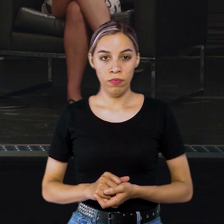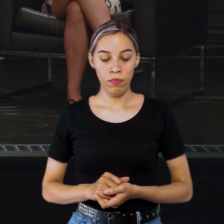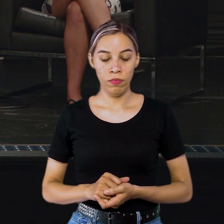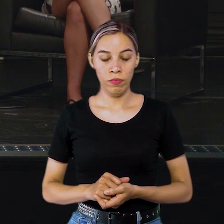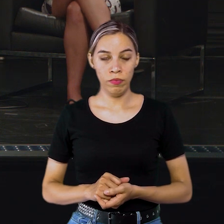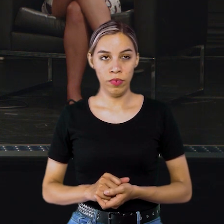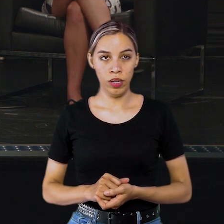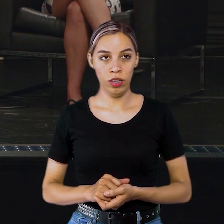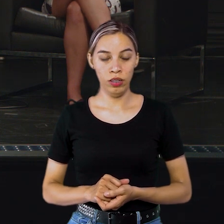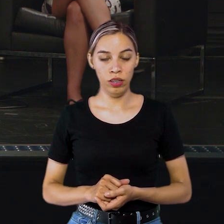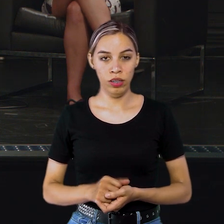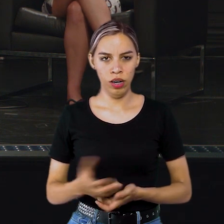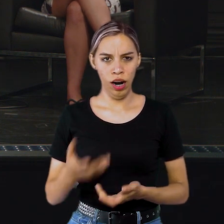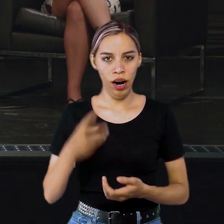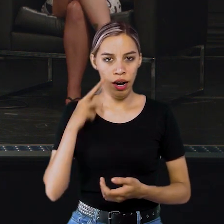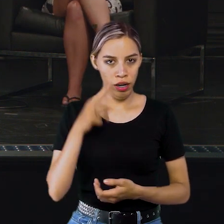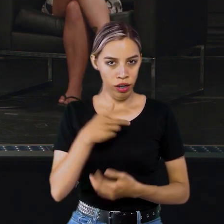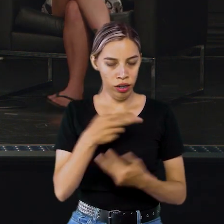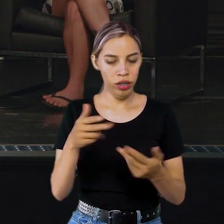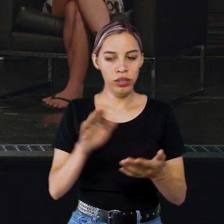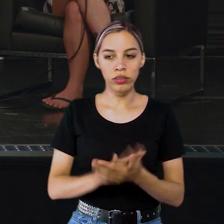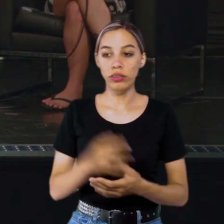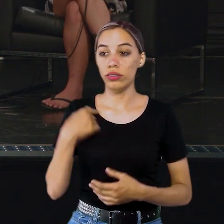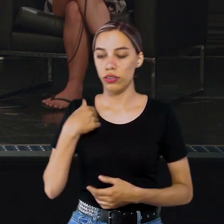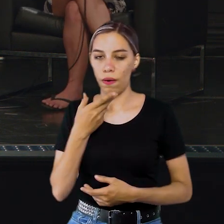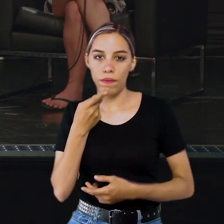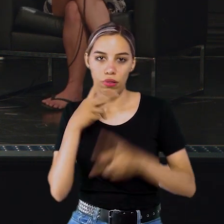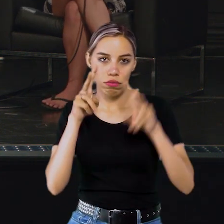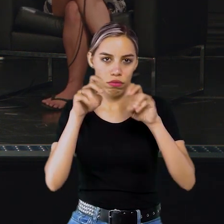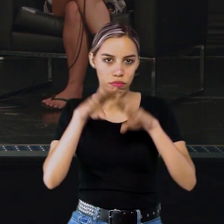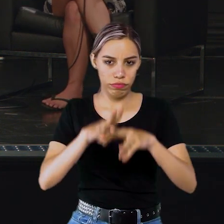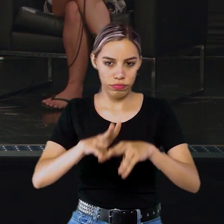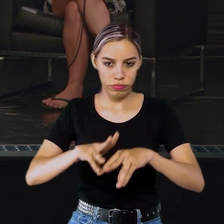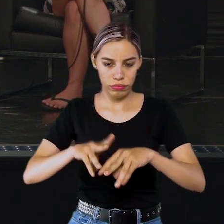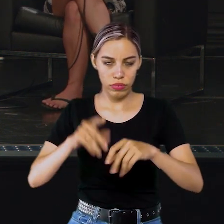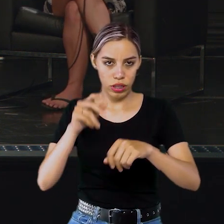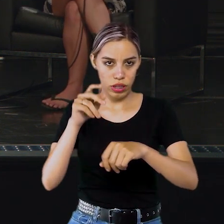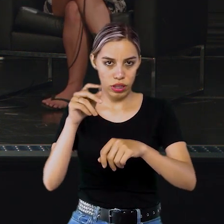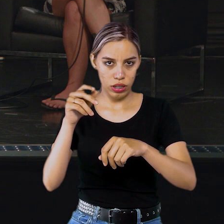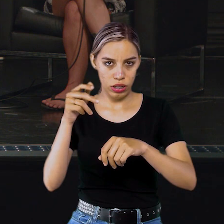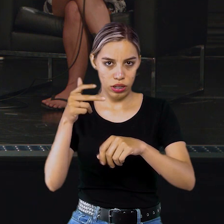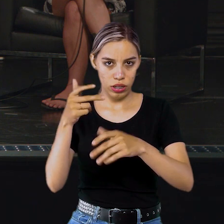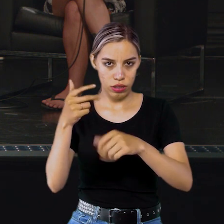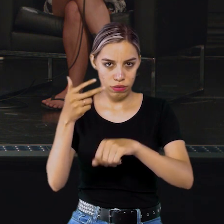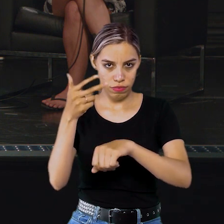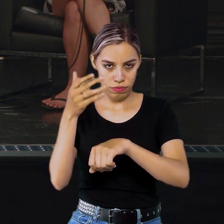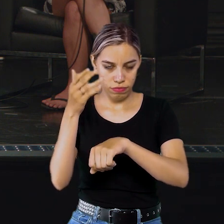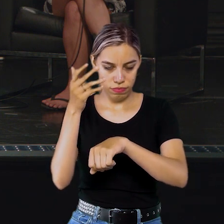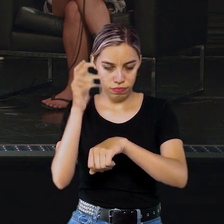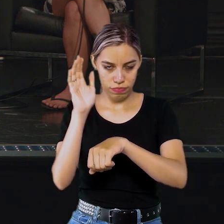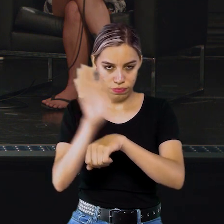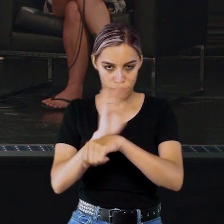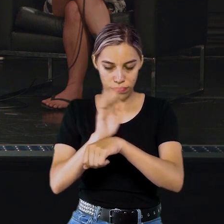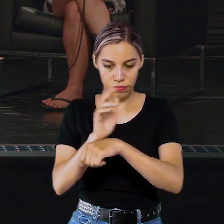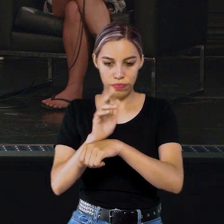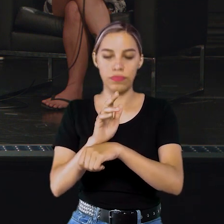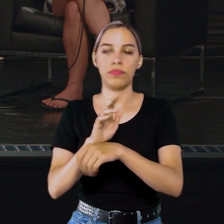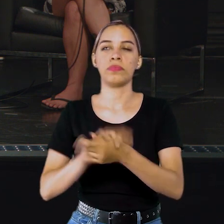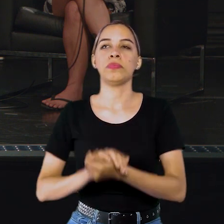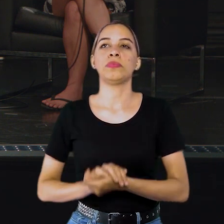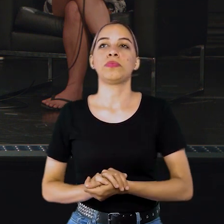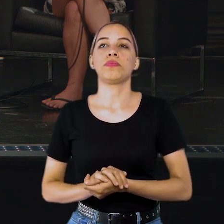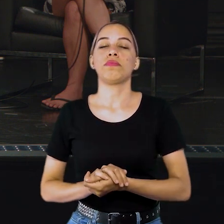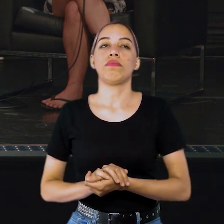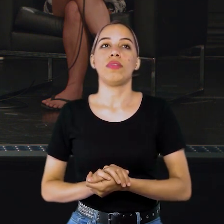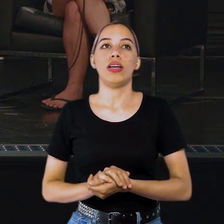Porque, assim, ó, quer ver uma coisa? Tipo assim, eu falei do território, né? Fez muito sucesso e tudo mais. Lá nos Estados Unidos, por exemplo, a gente